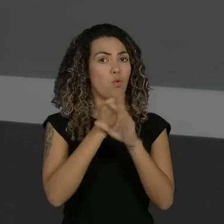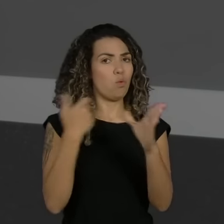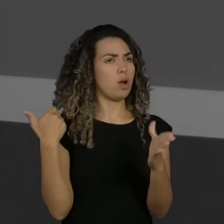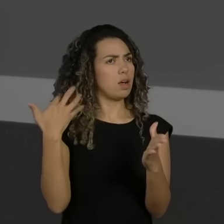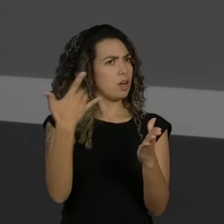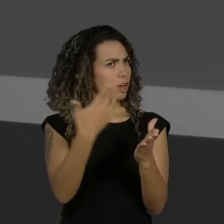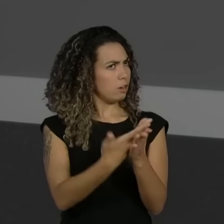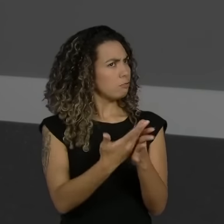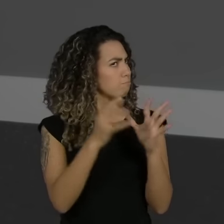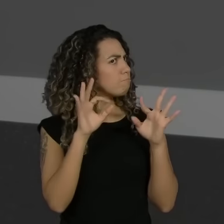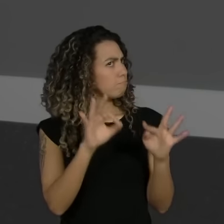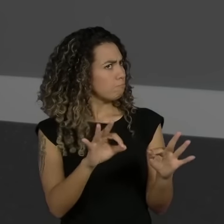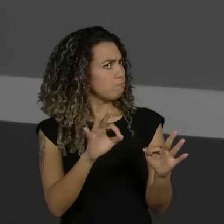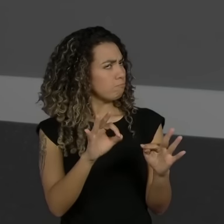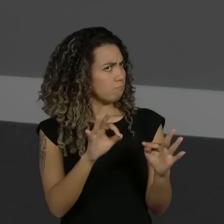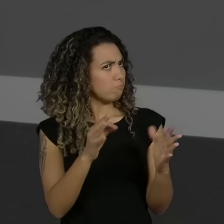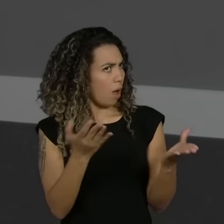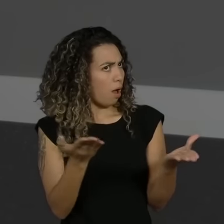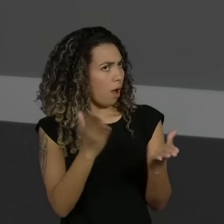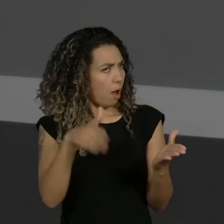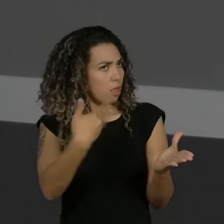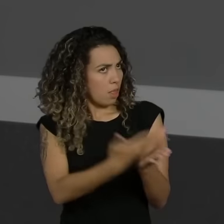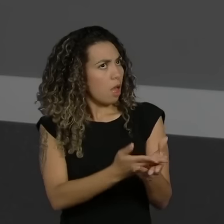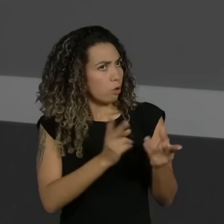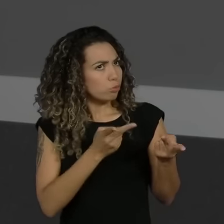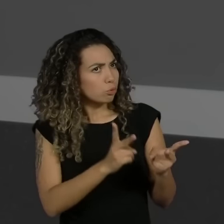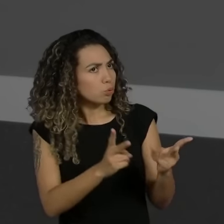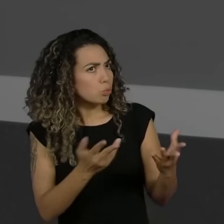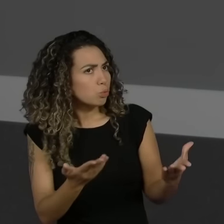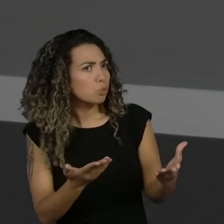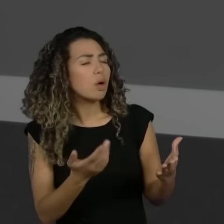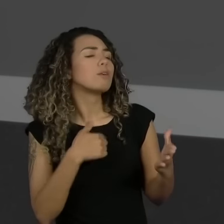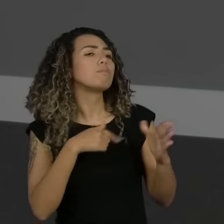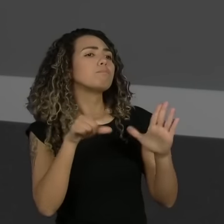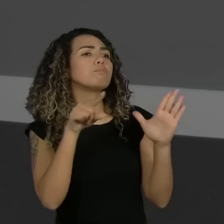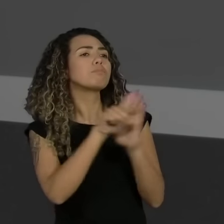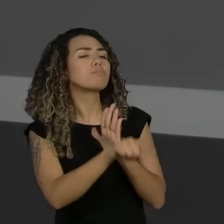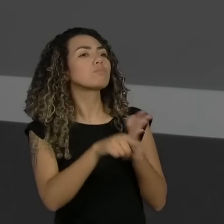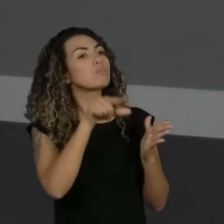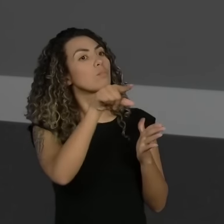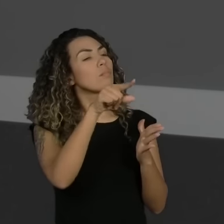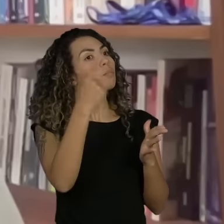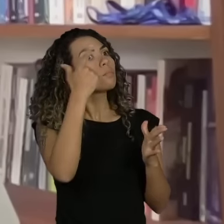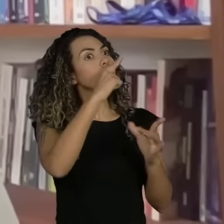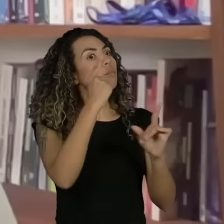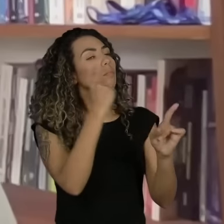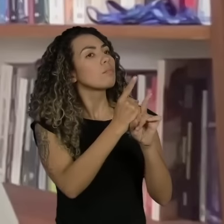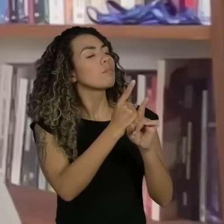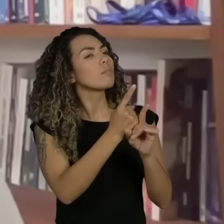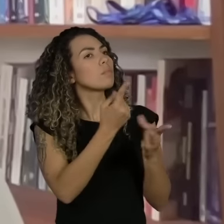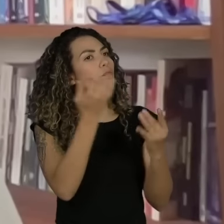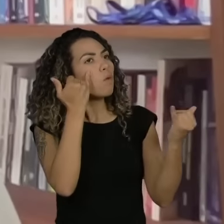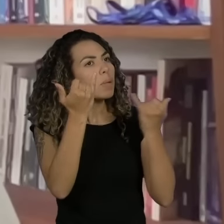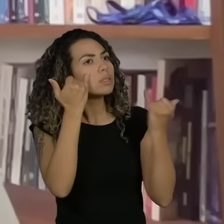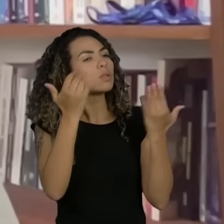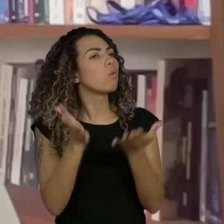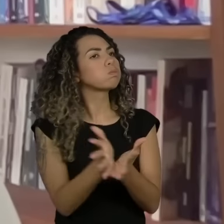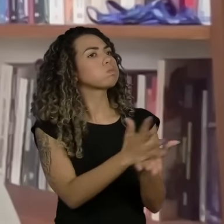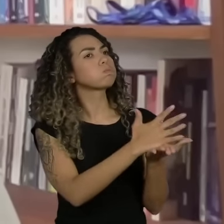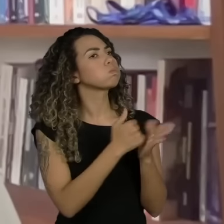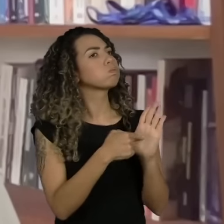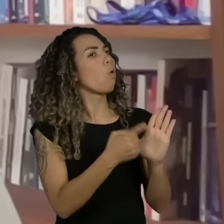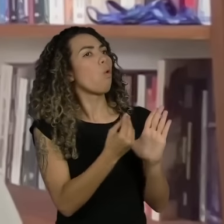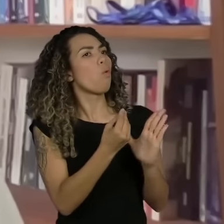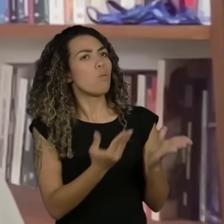Isso está em pé ainda? E o que levou vocês a chegarem nesse dado? Essas populações têm